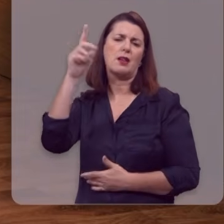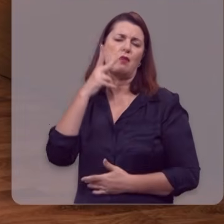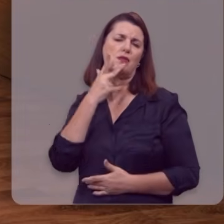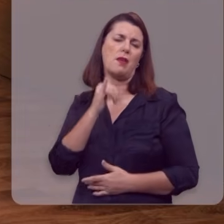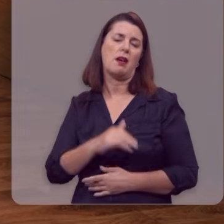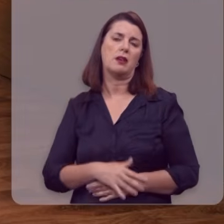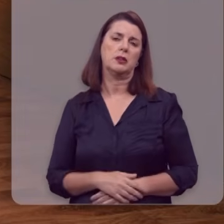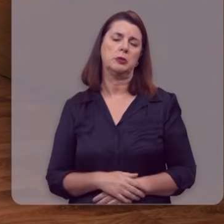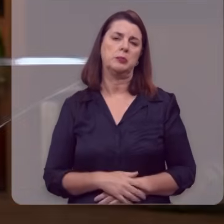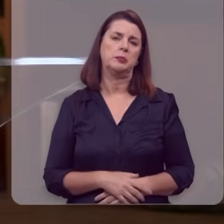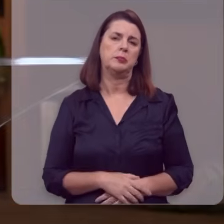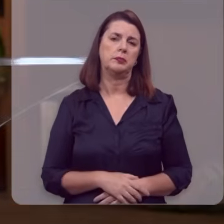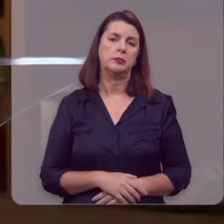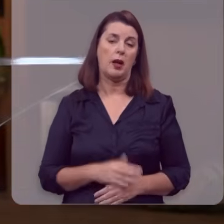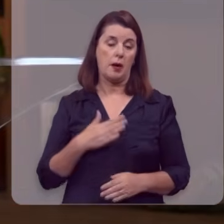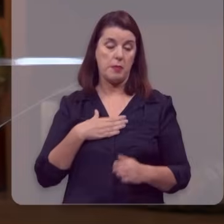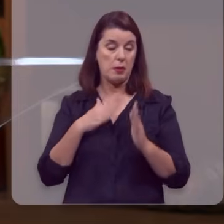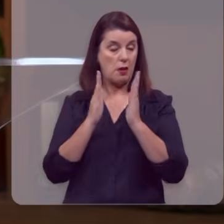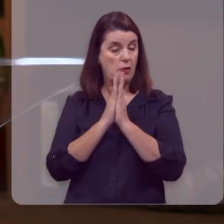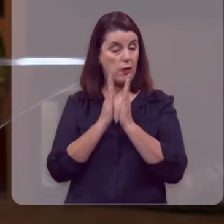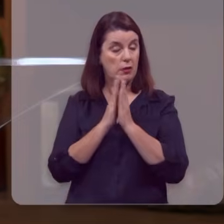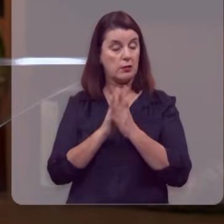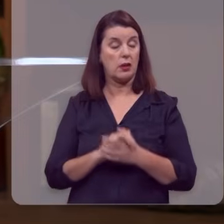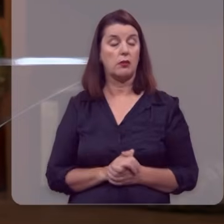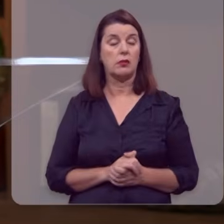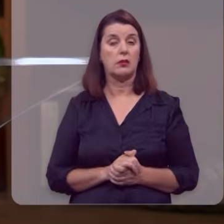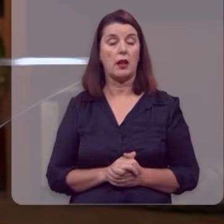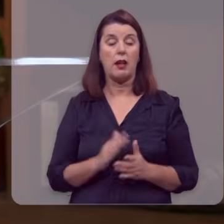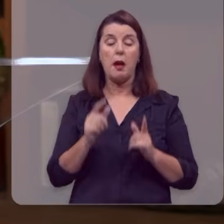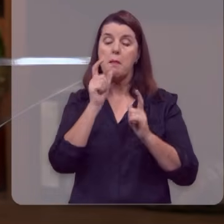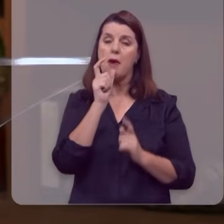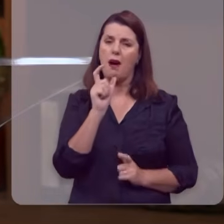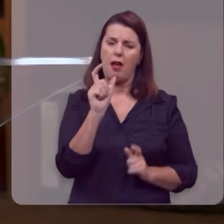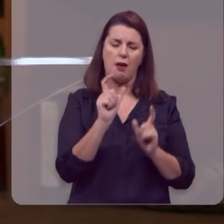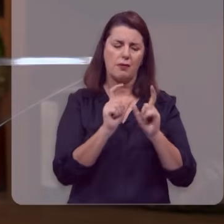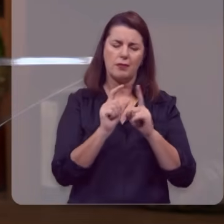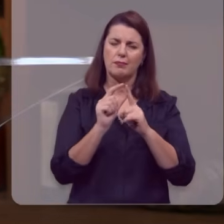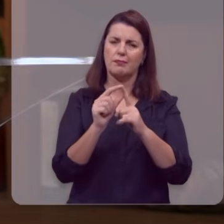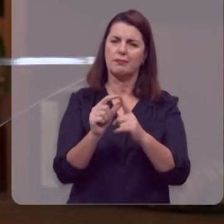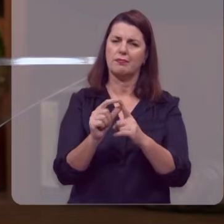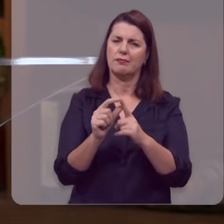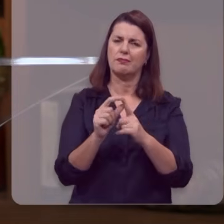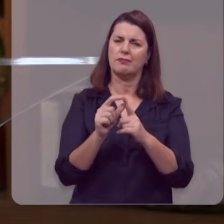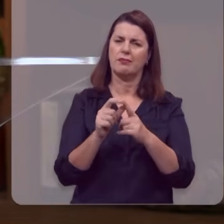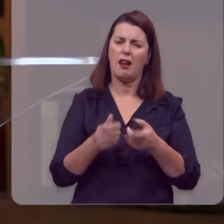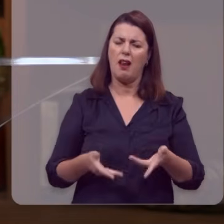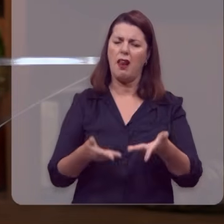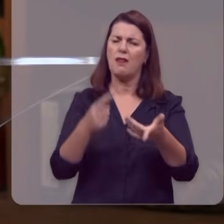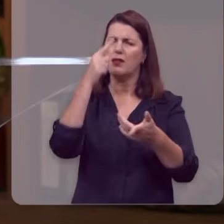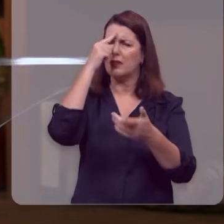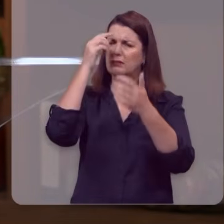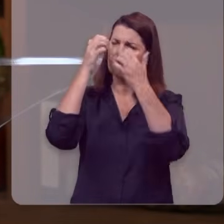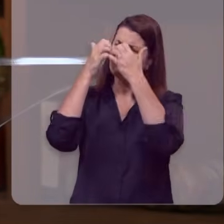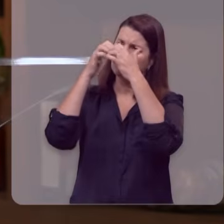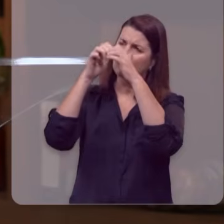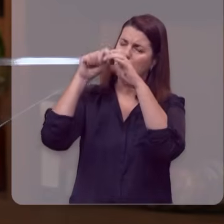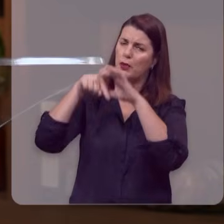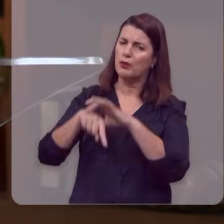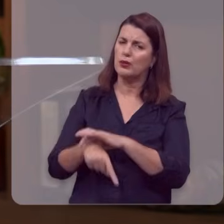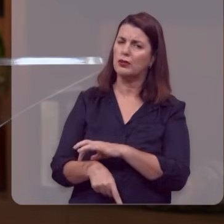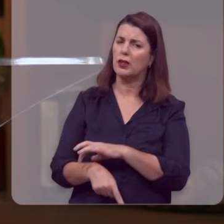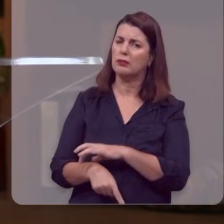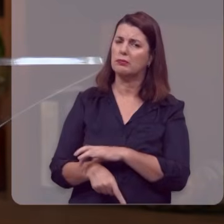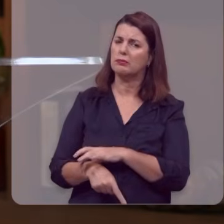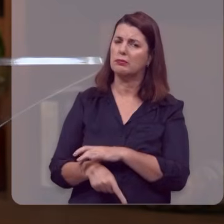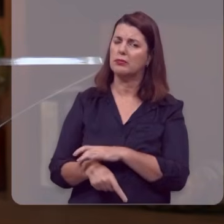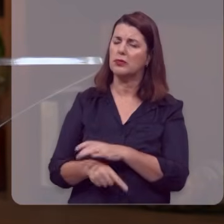a Deus Pai. A minha oração é que esta palavra leve você a uma reflexão mais